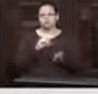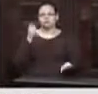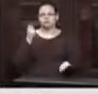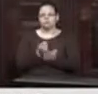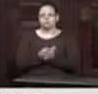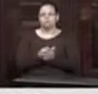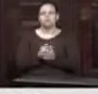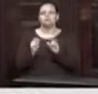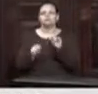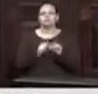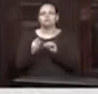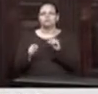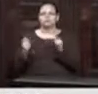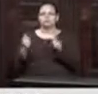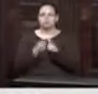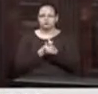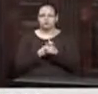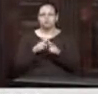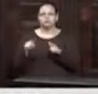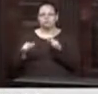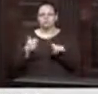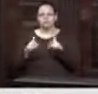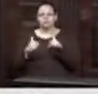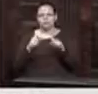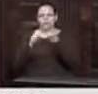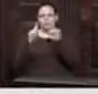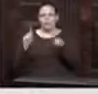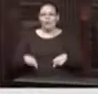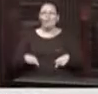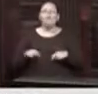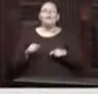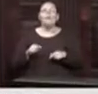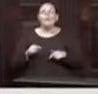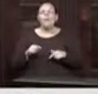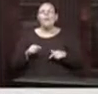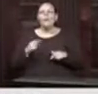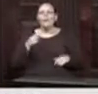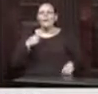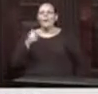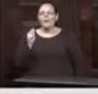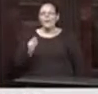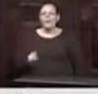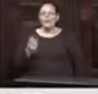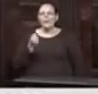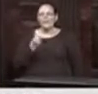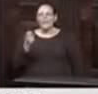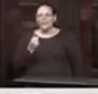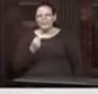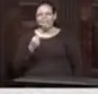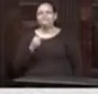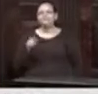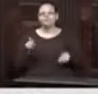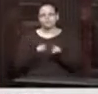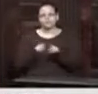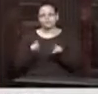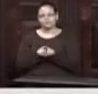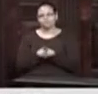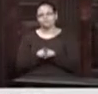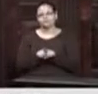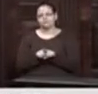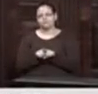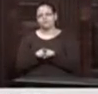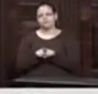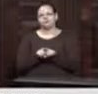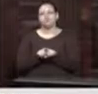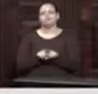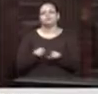pagar aquilo que é devido ao servidor, seja ativo, inativo ou pensionista, e também lembrando aqui